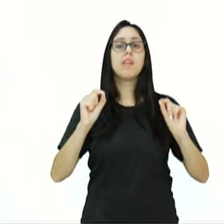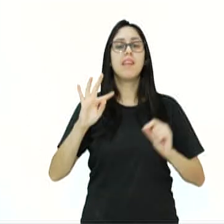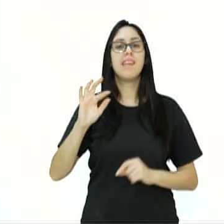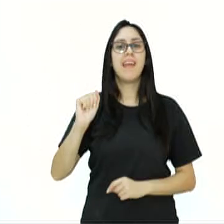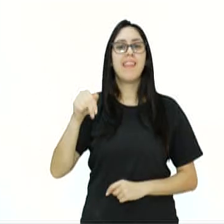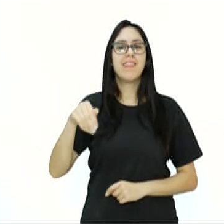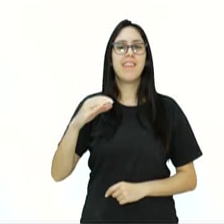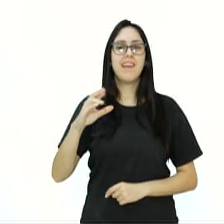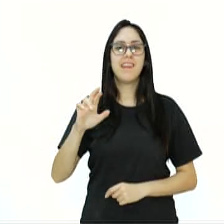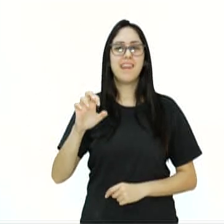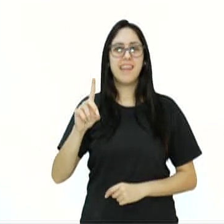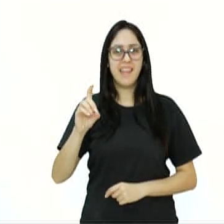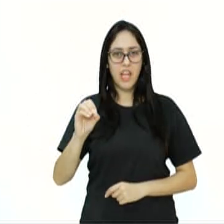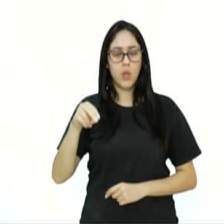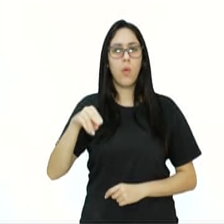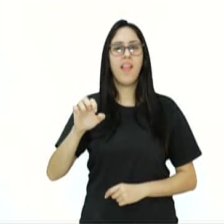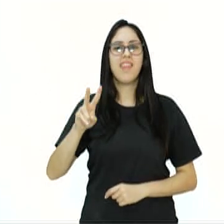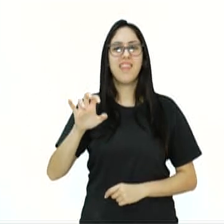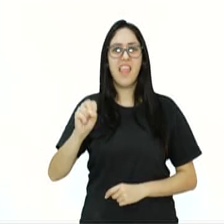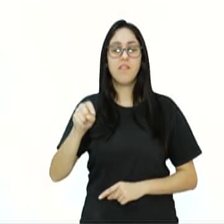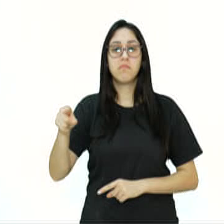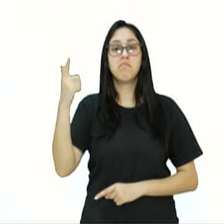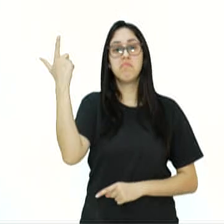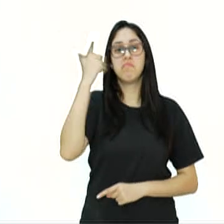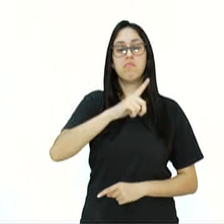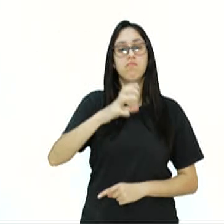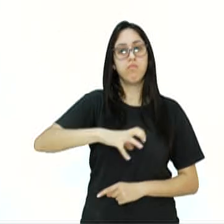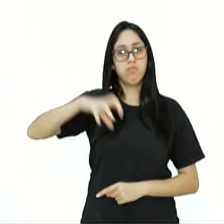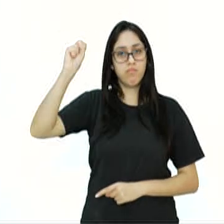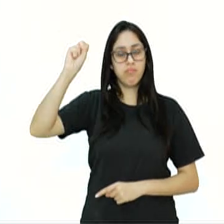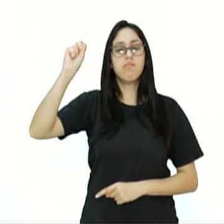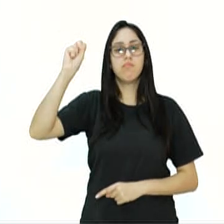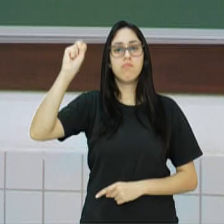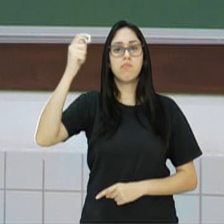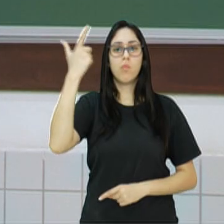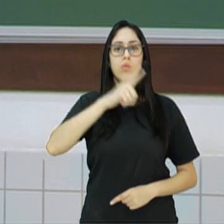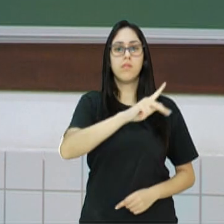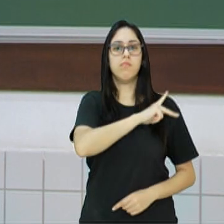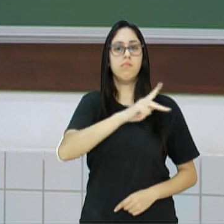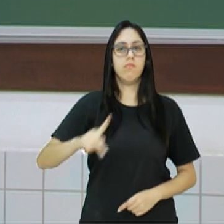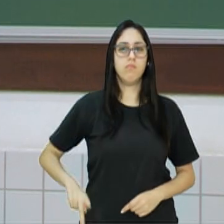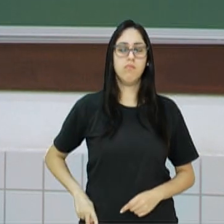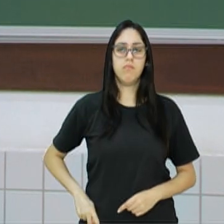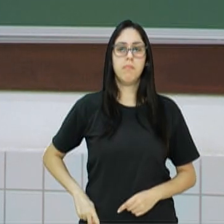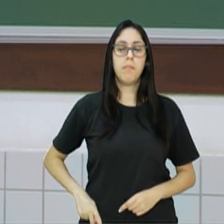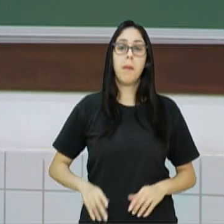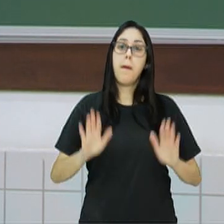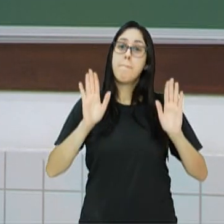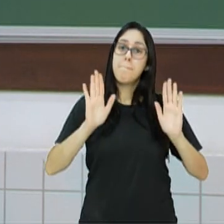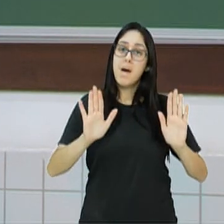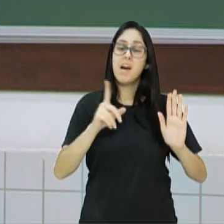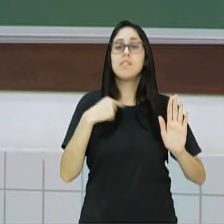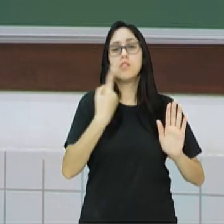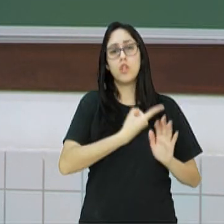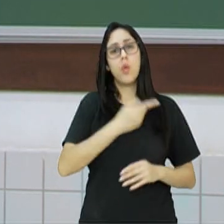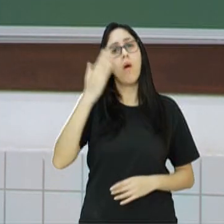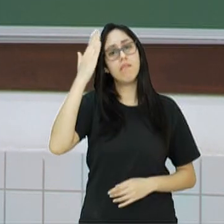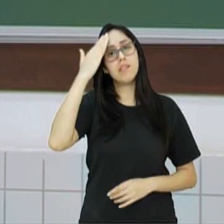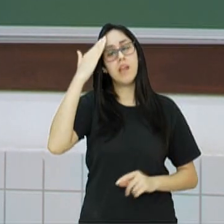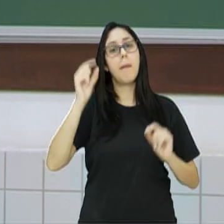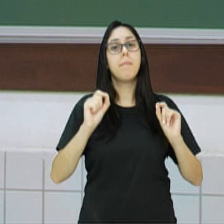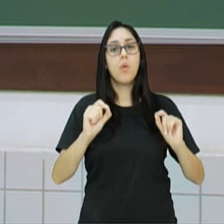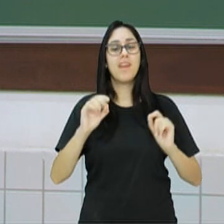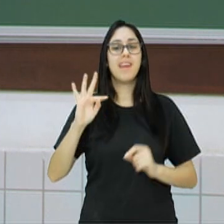forma indireta, 480 votos para Tancredo, 180 para Paulo Maluf, mas a gente estudou que